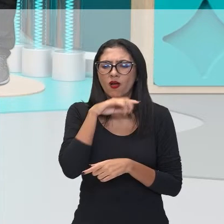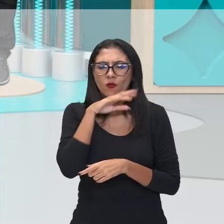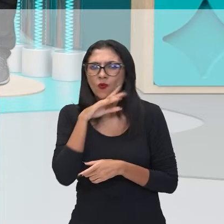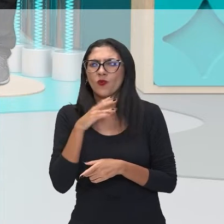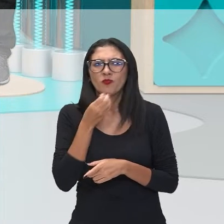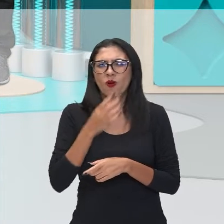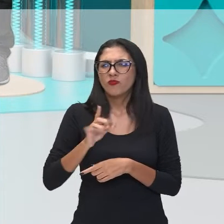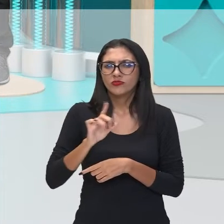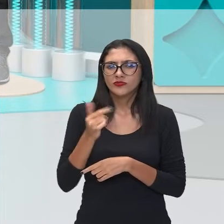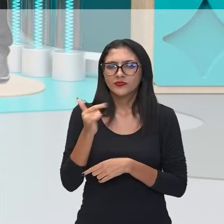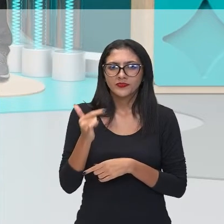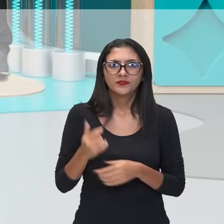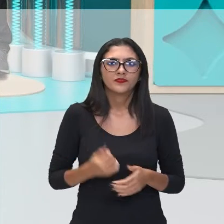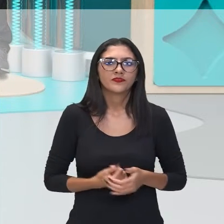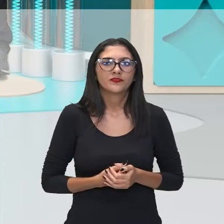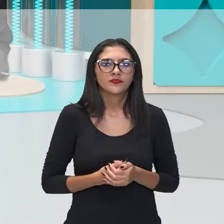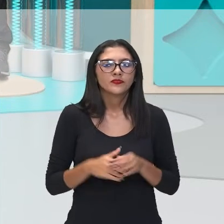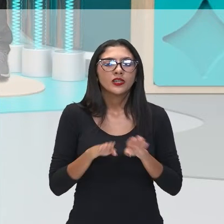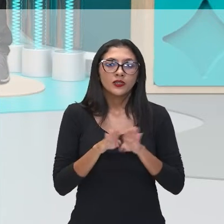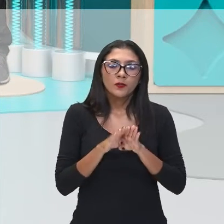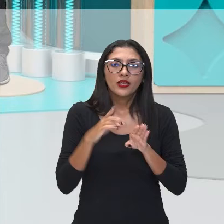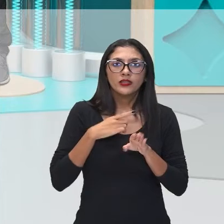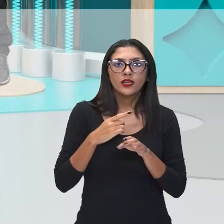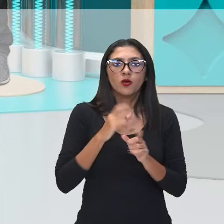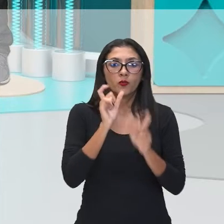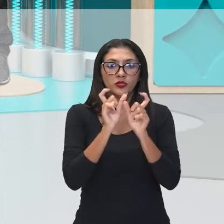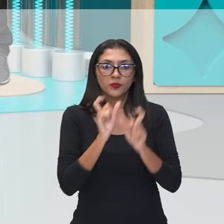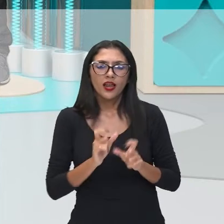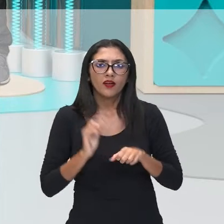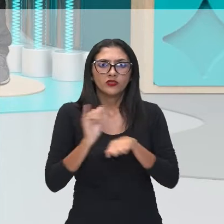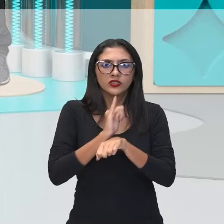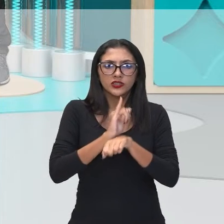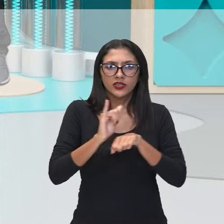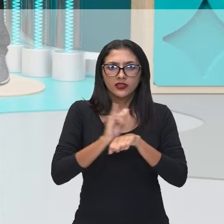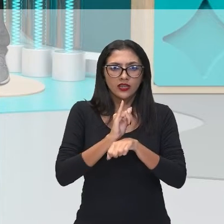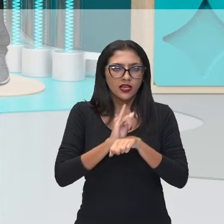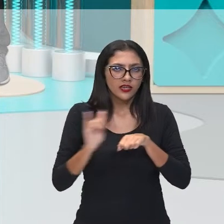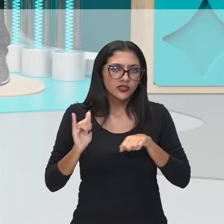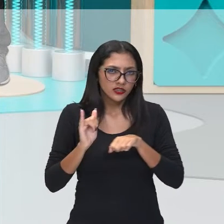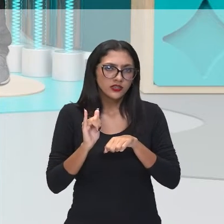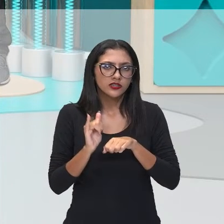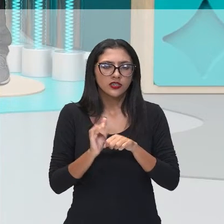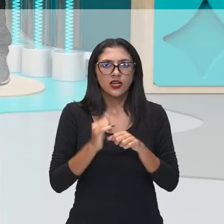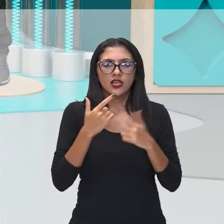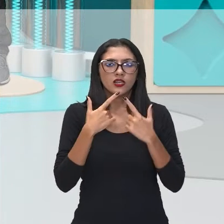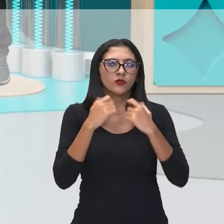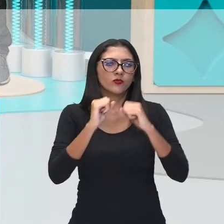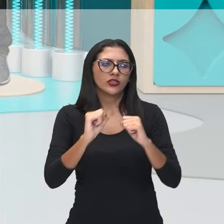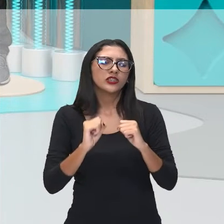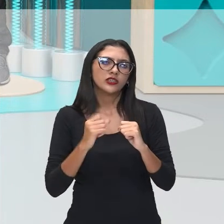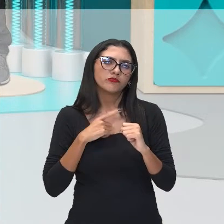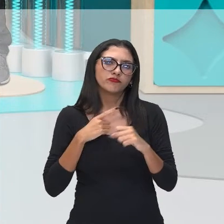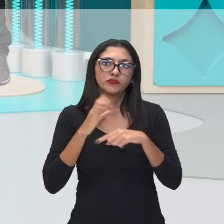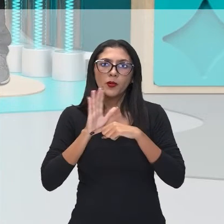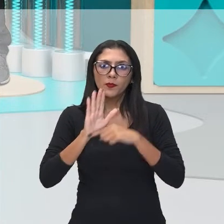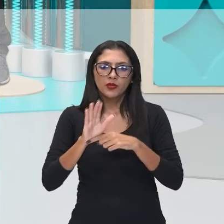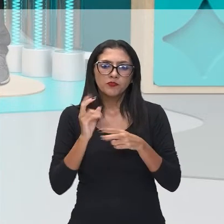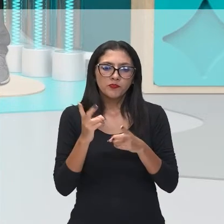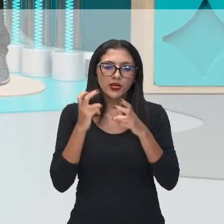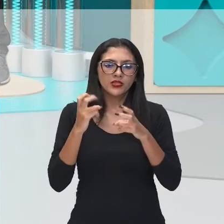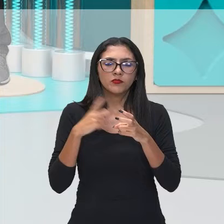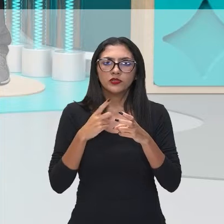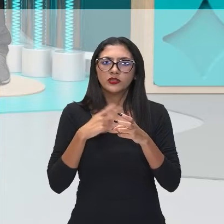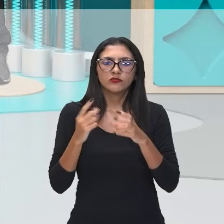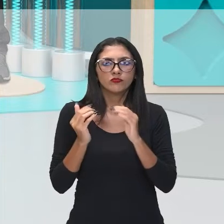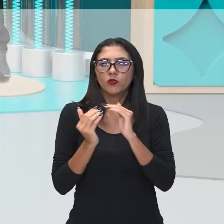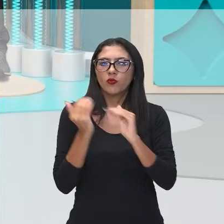ter operadores discursivos de oposição, certo? Marcando aí uma ideia contrária